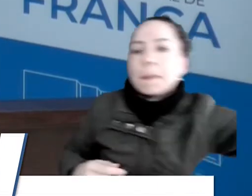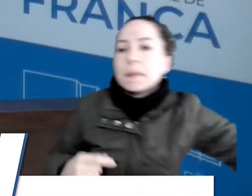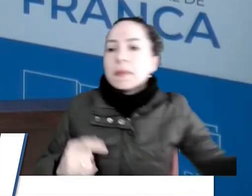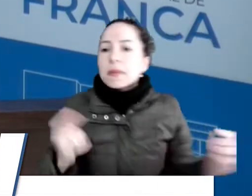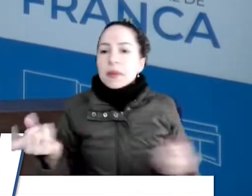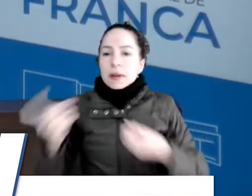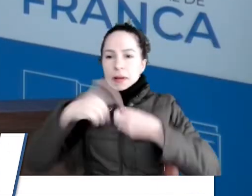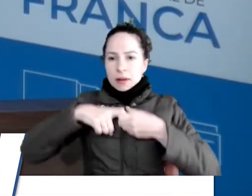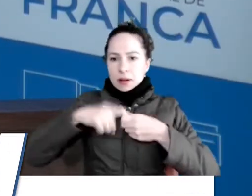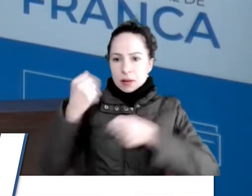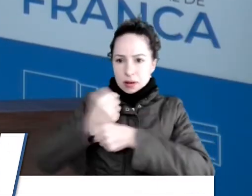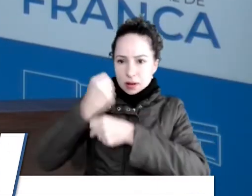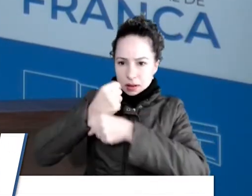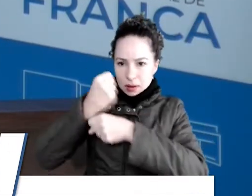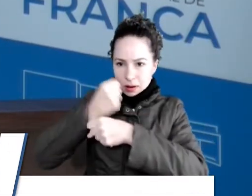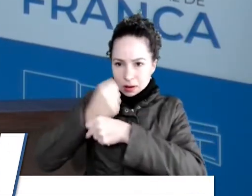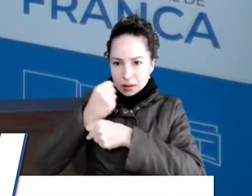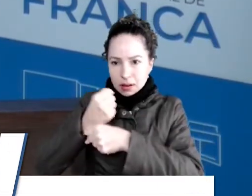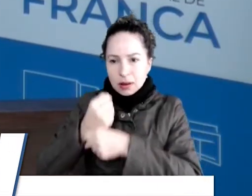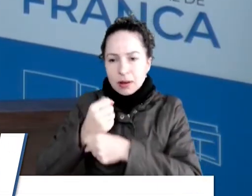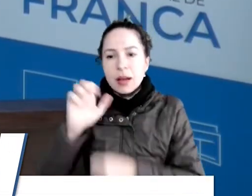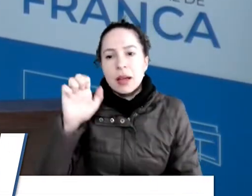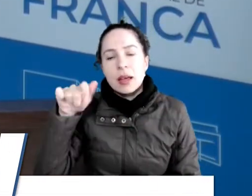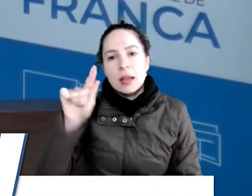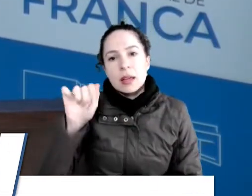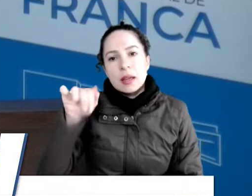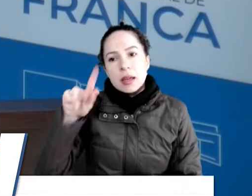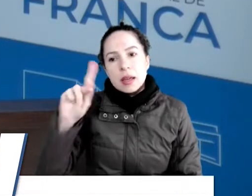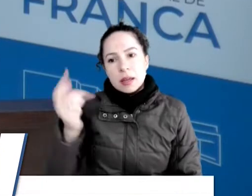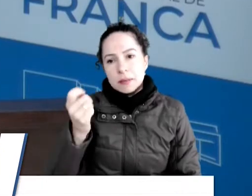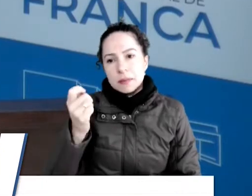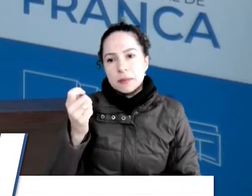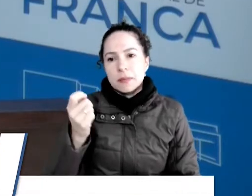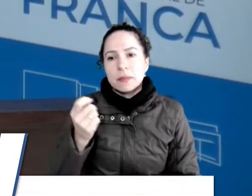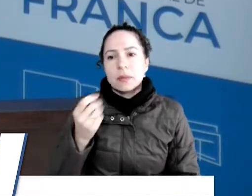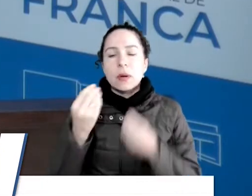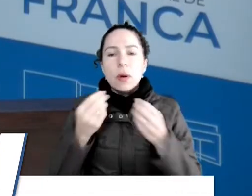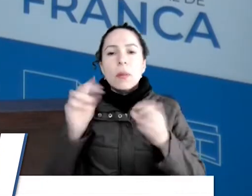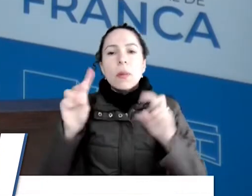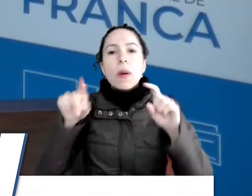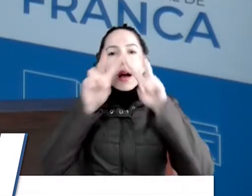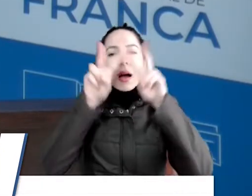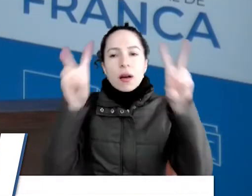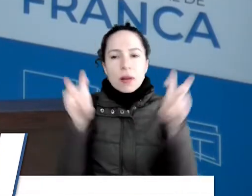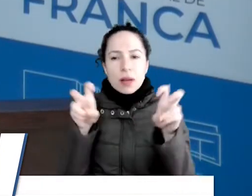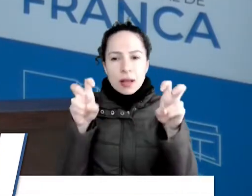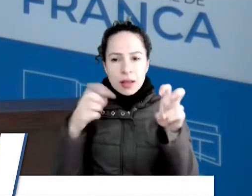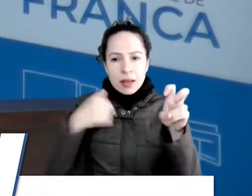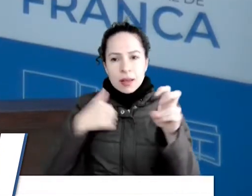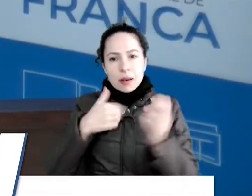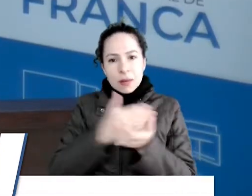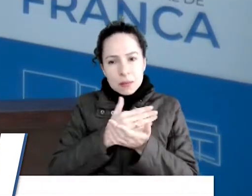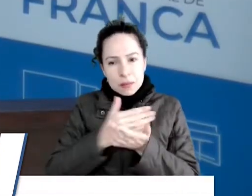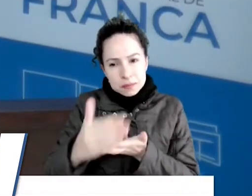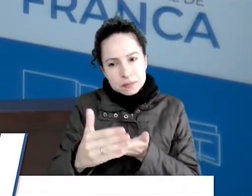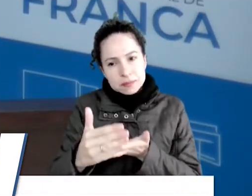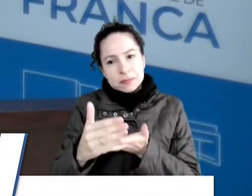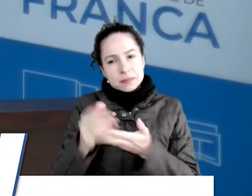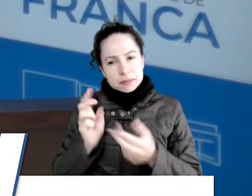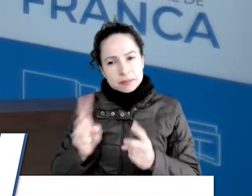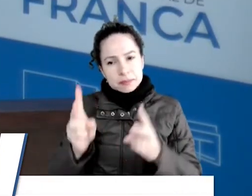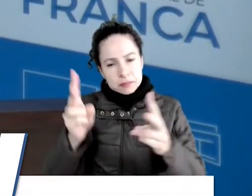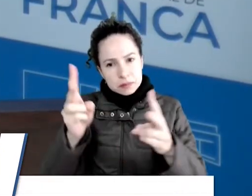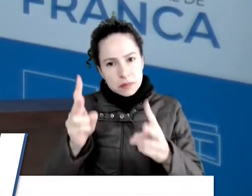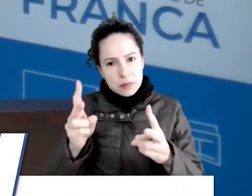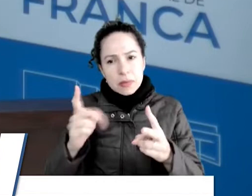do córrego do Engenho Queimado. Isso é uma questão que eu sempre coloquei desde o início. Foi